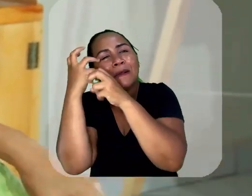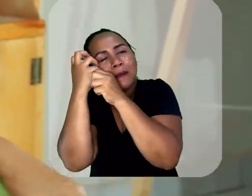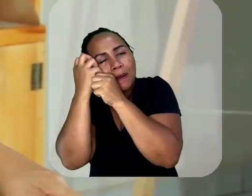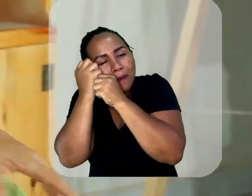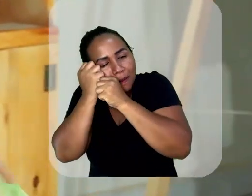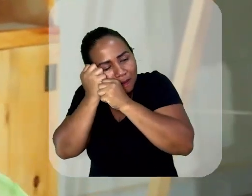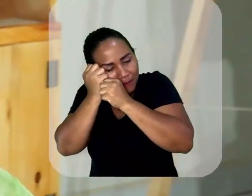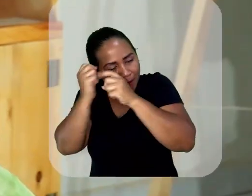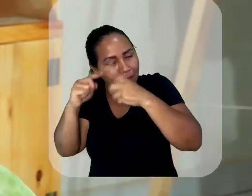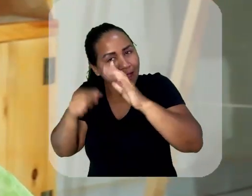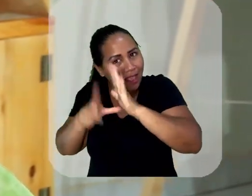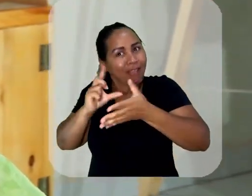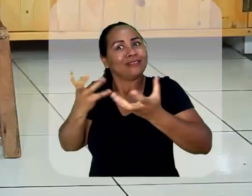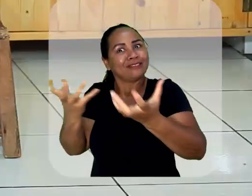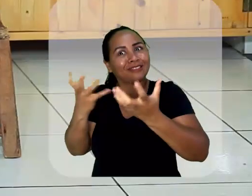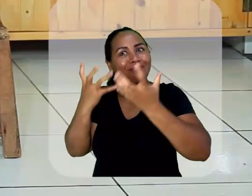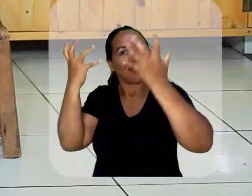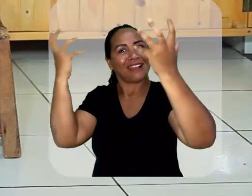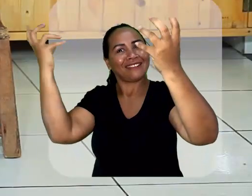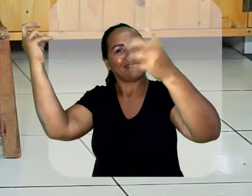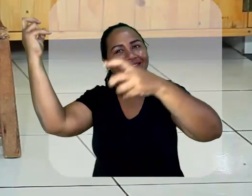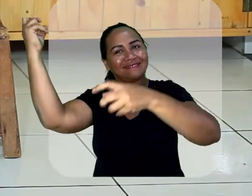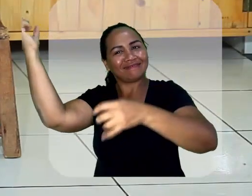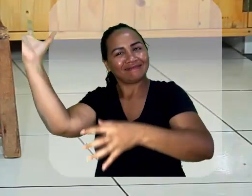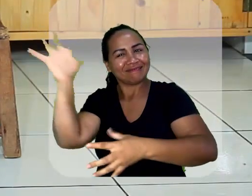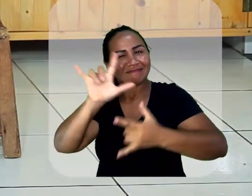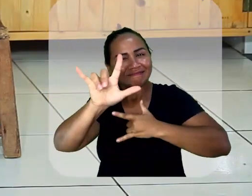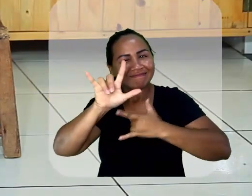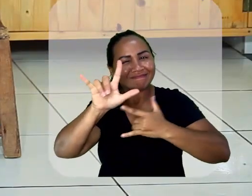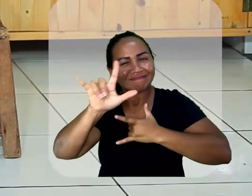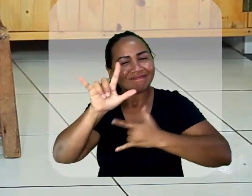gosto das labaredas ardentes das juquiras em minha pele. Ainda que